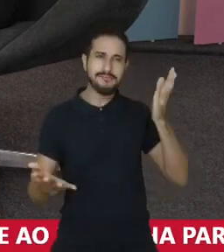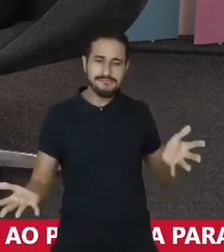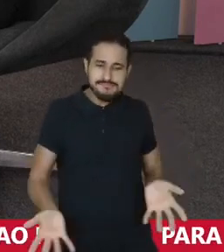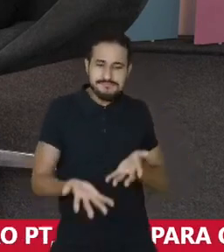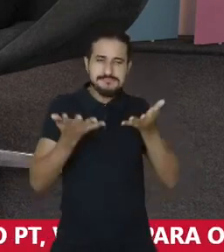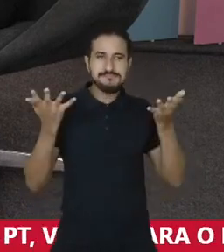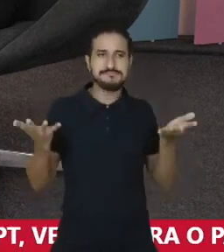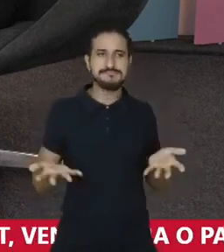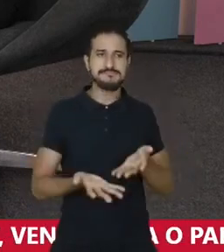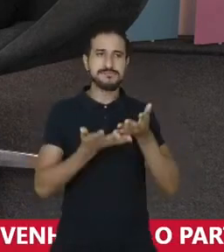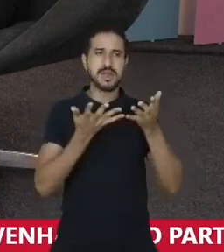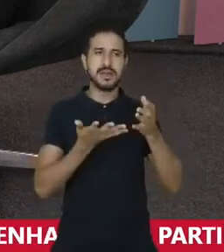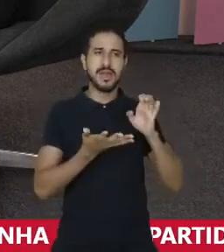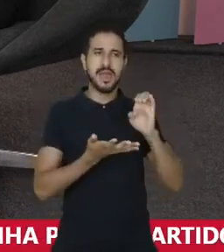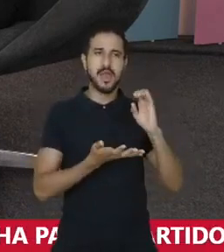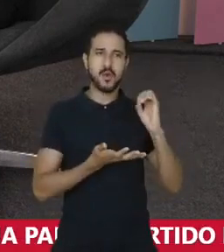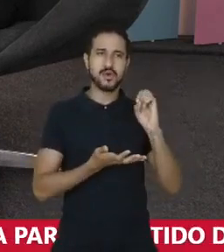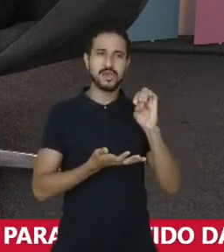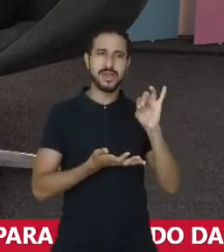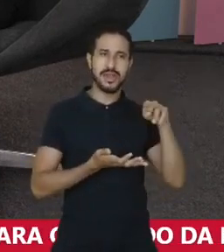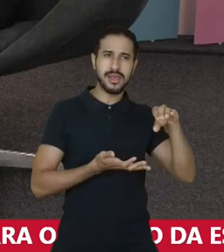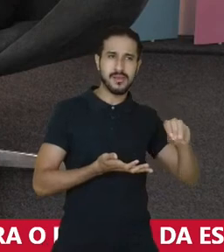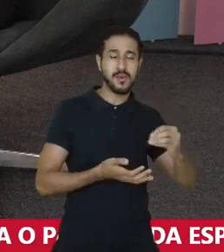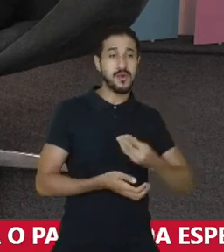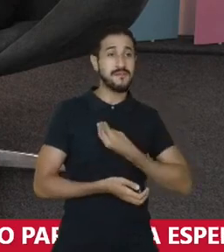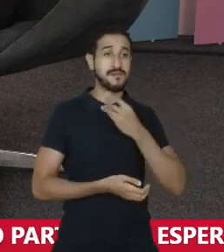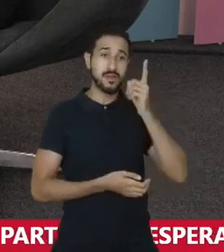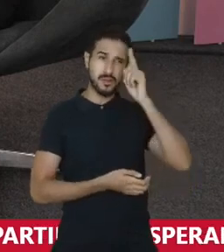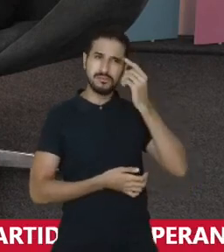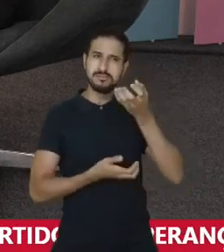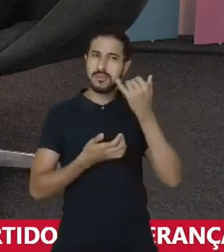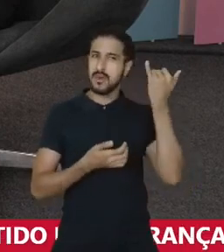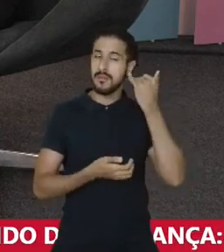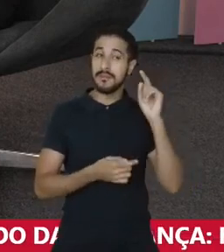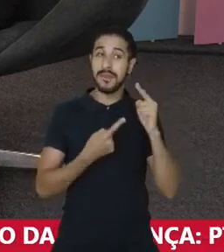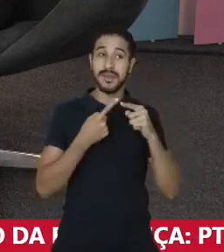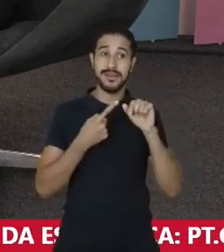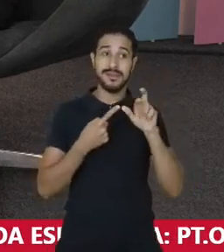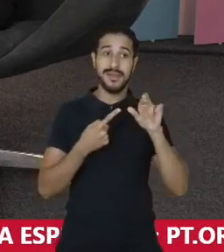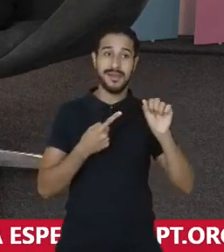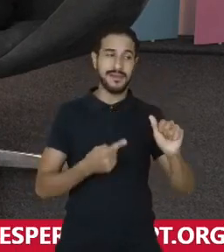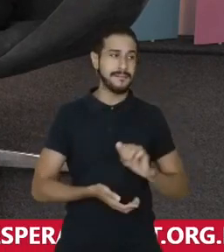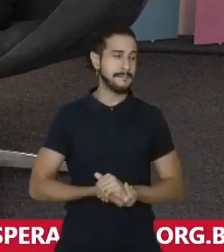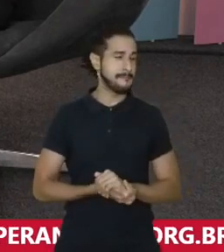um ecossocialismo no seu dia a dia? Quero ouvir primeiro a Sara.